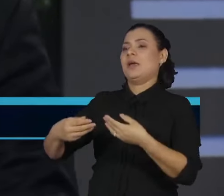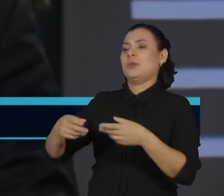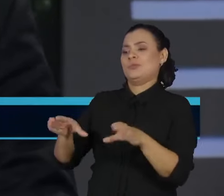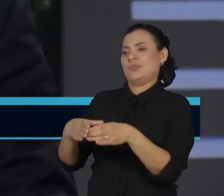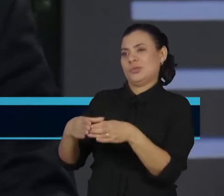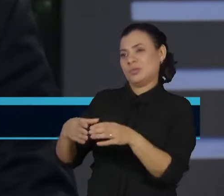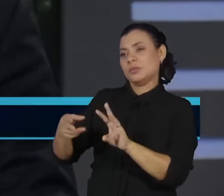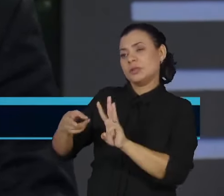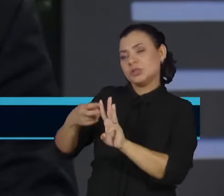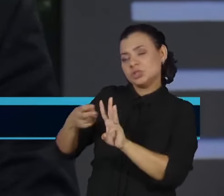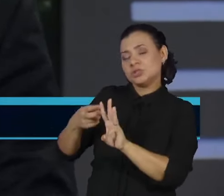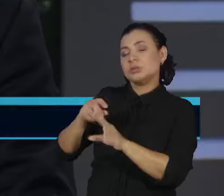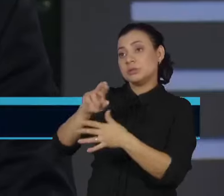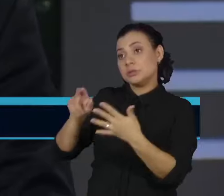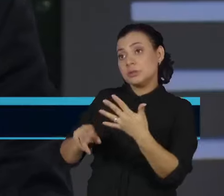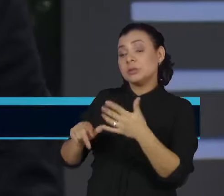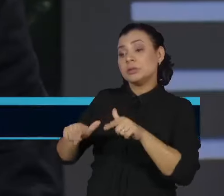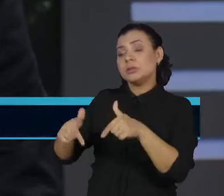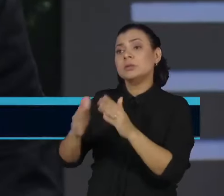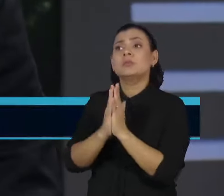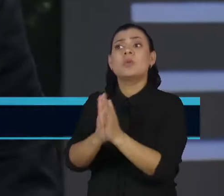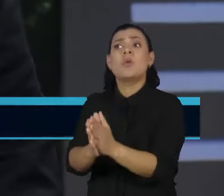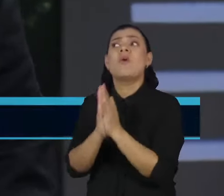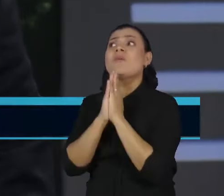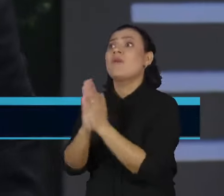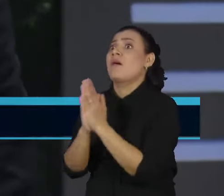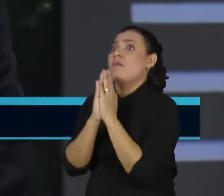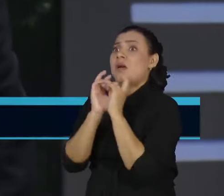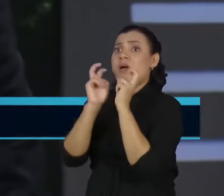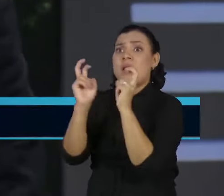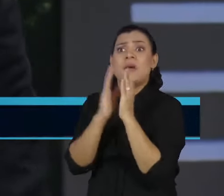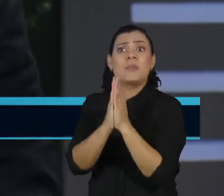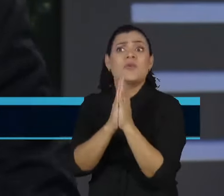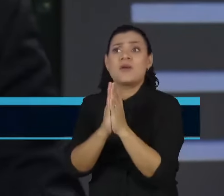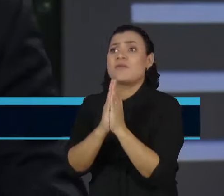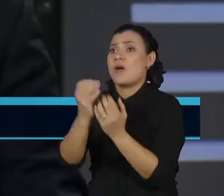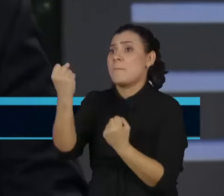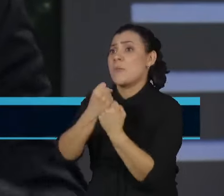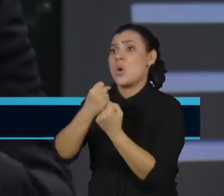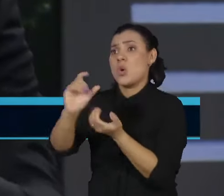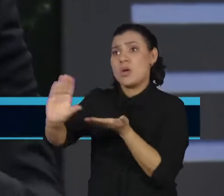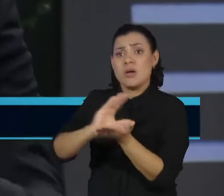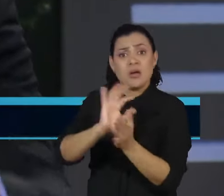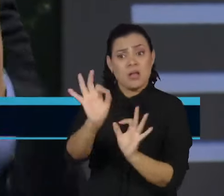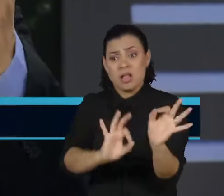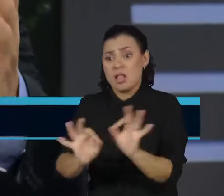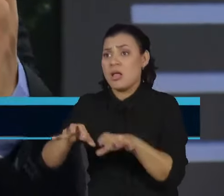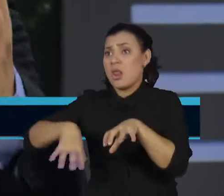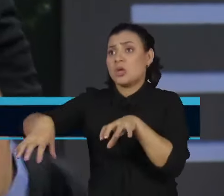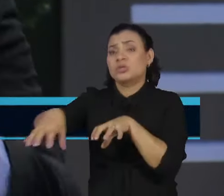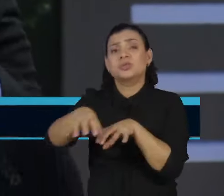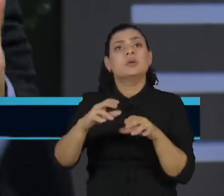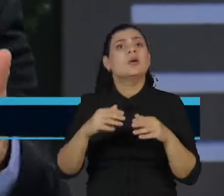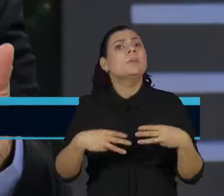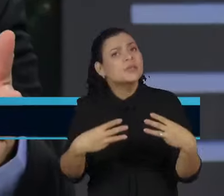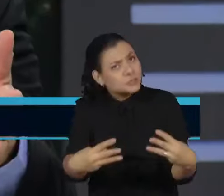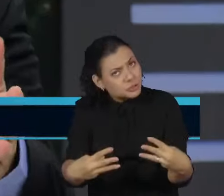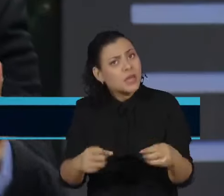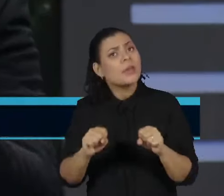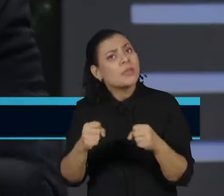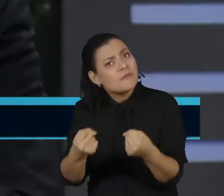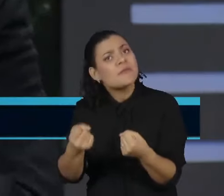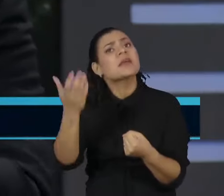outros ministérios, estão operando, pedindo, pelo amor de Deus, por estrutura, por apoio, por logística. Ministério da Defesa, por favor, eu sei que